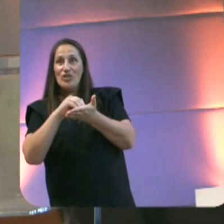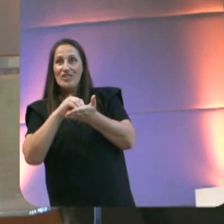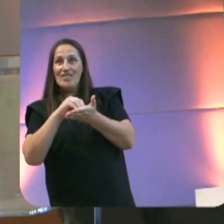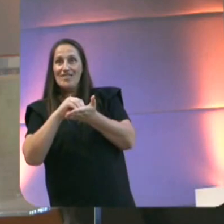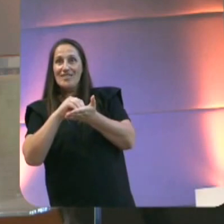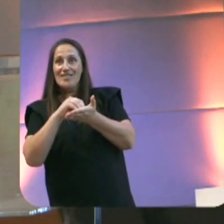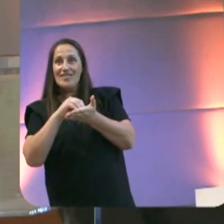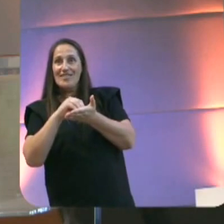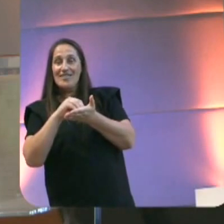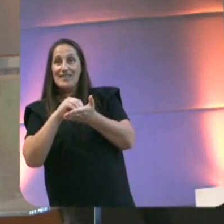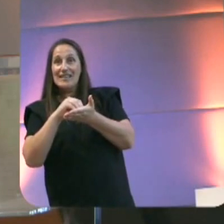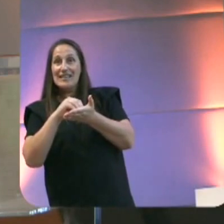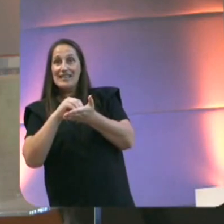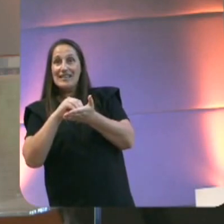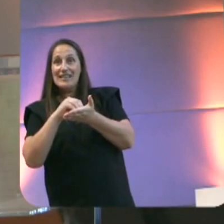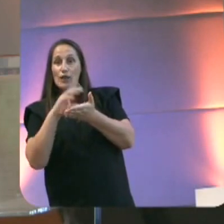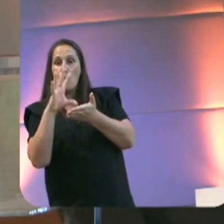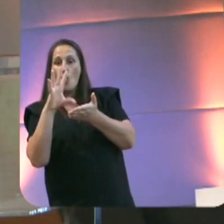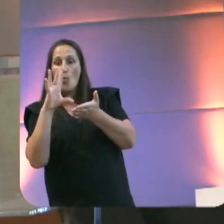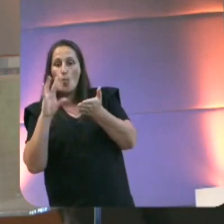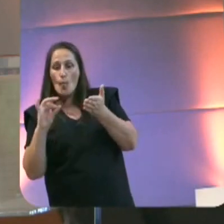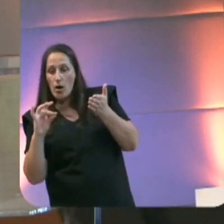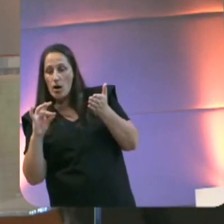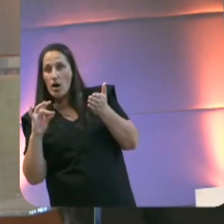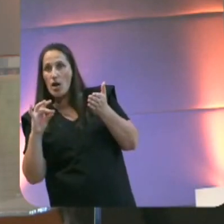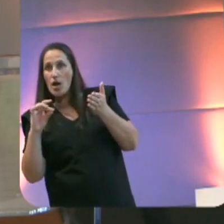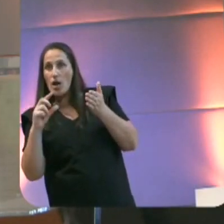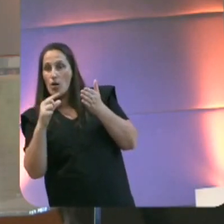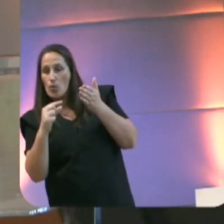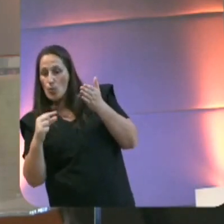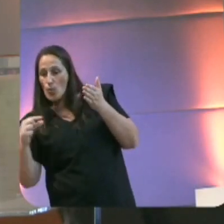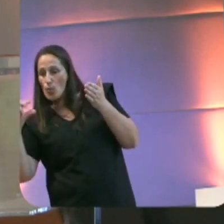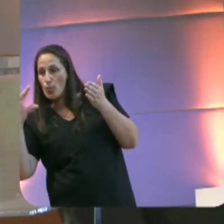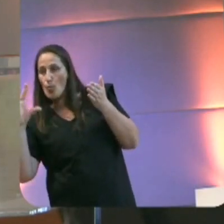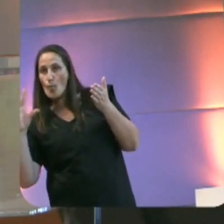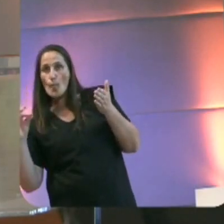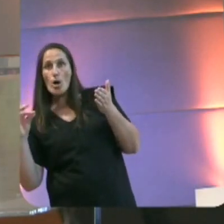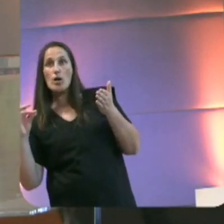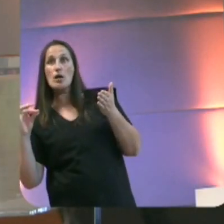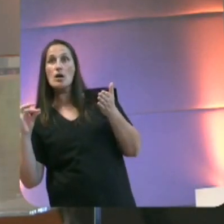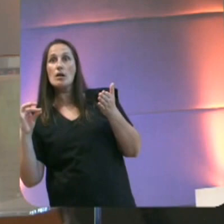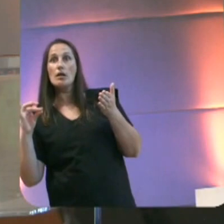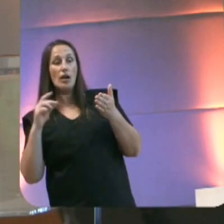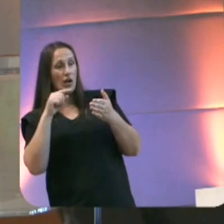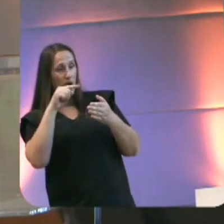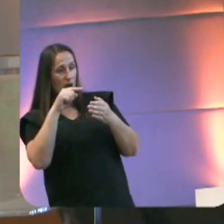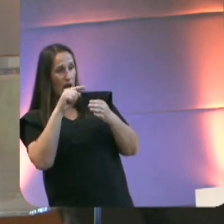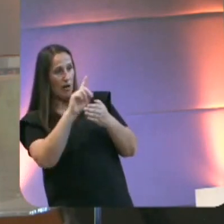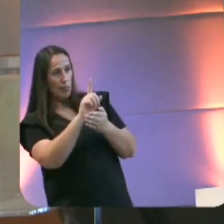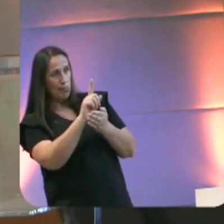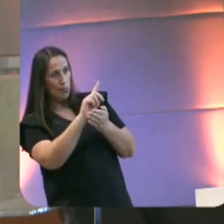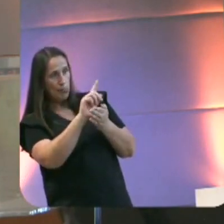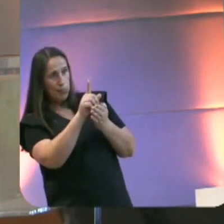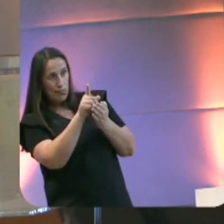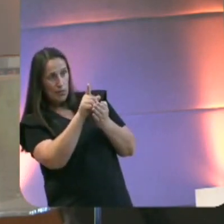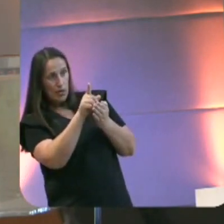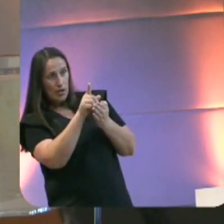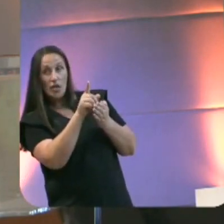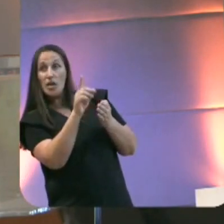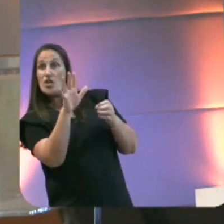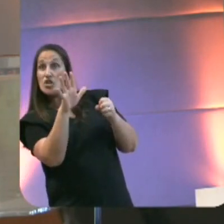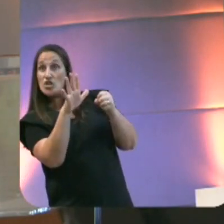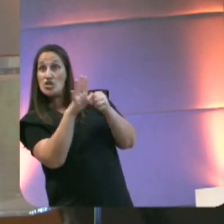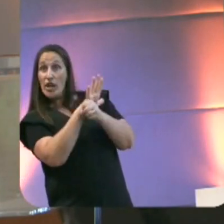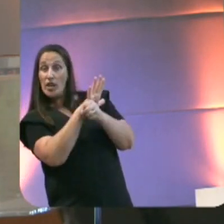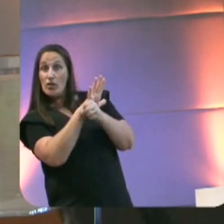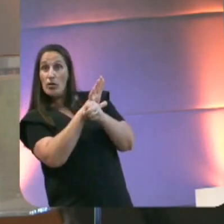ia trazendo, até que ele colou, e não cabia mais nada. Então marcava que estava lá, mas não tinha nada, porque o tanque colou,